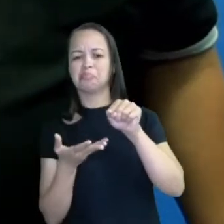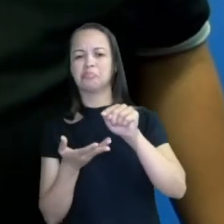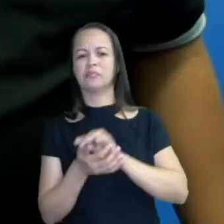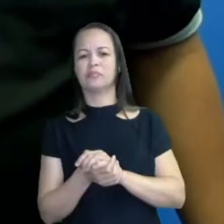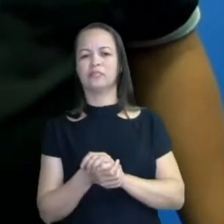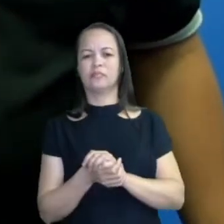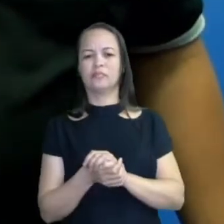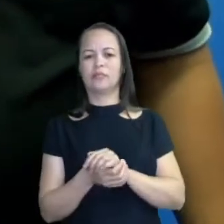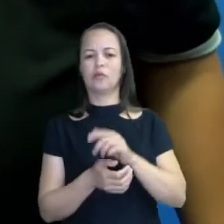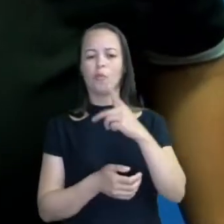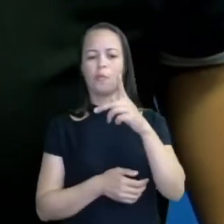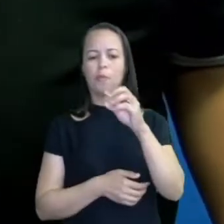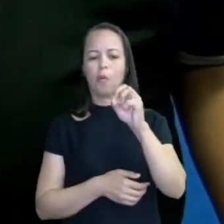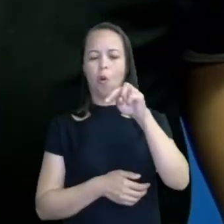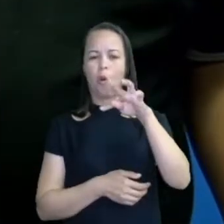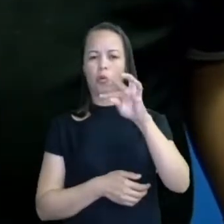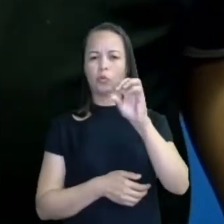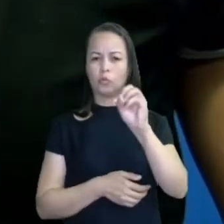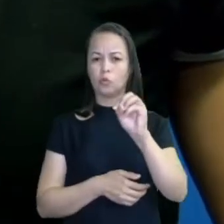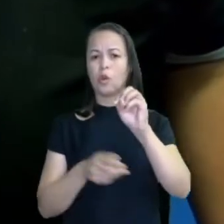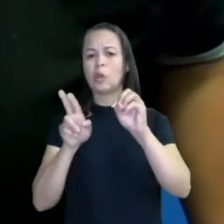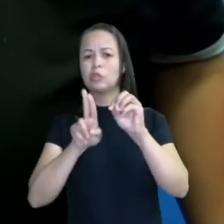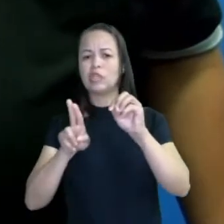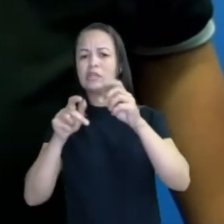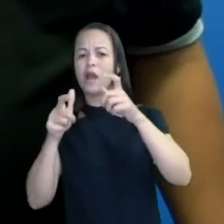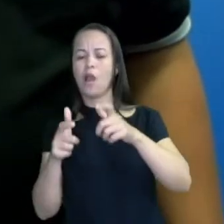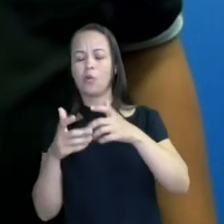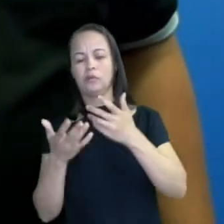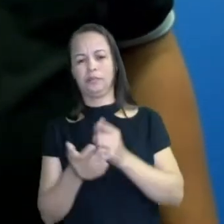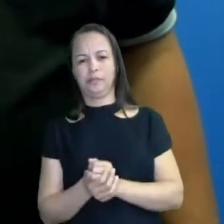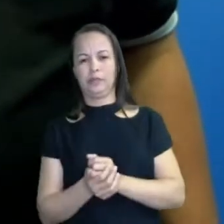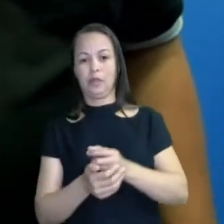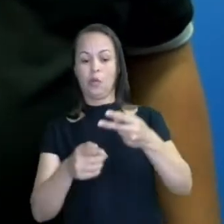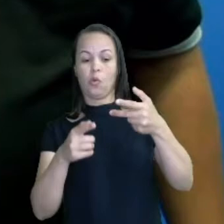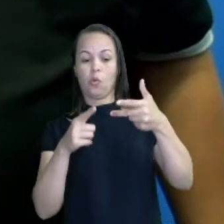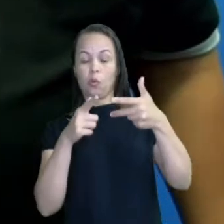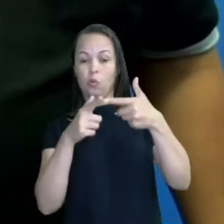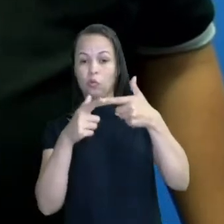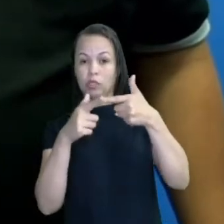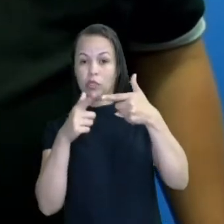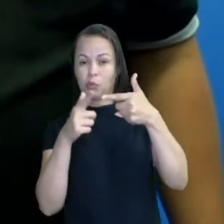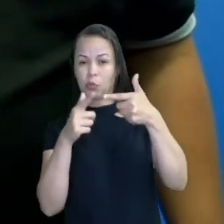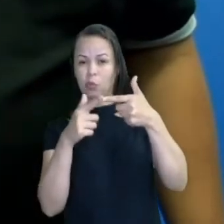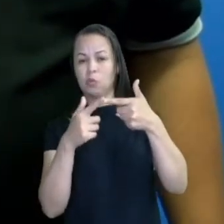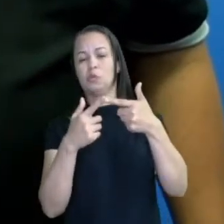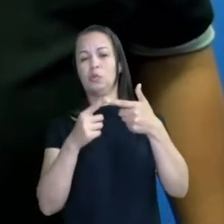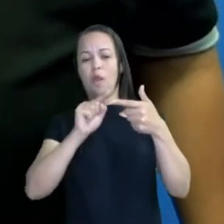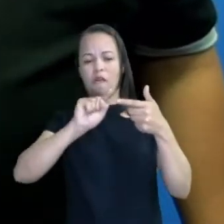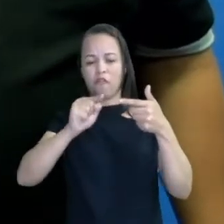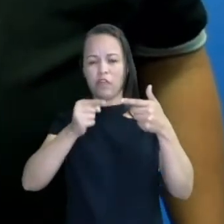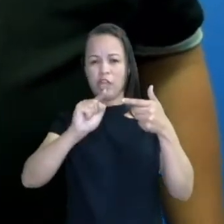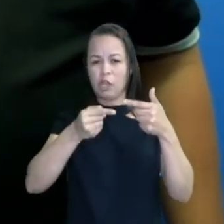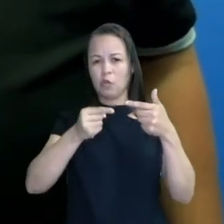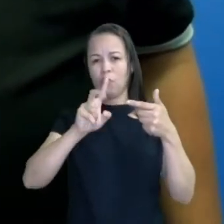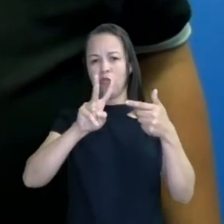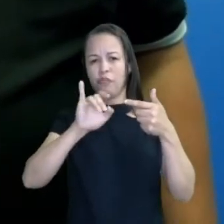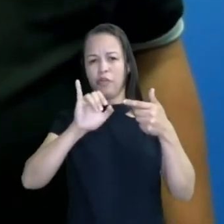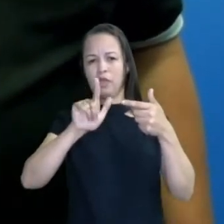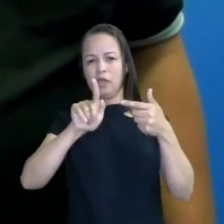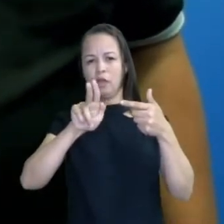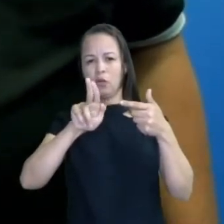ele é utilizado. O segundo será a vírgula. Para que serve e onde ela é